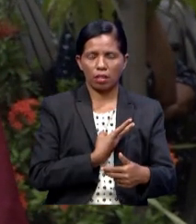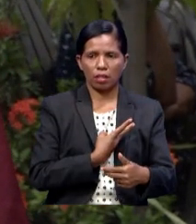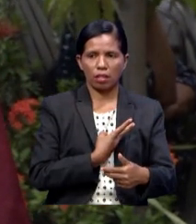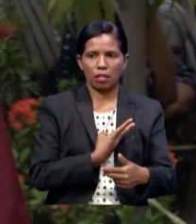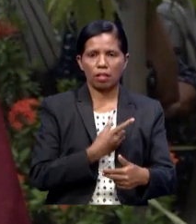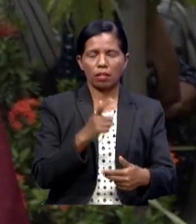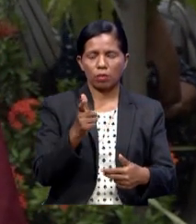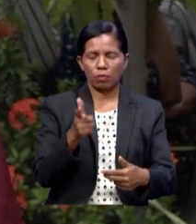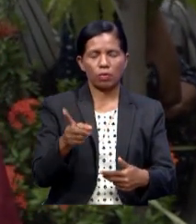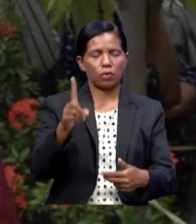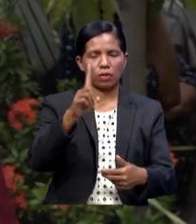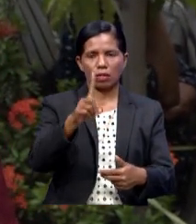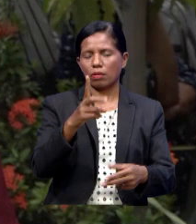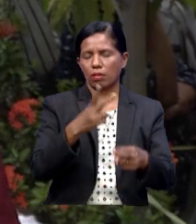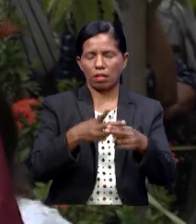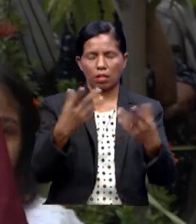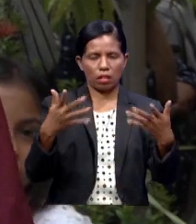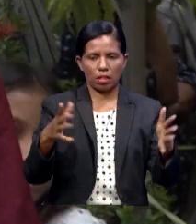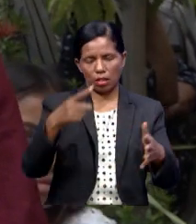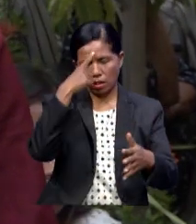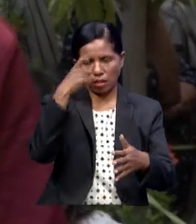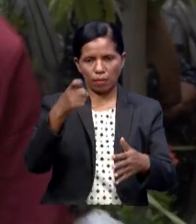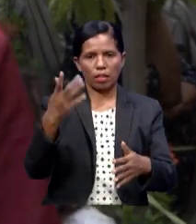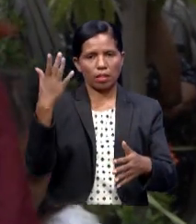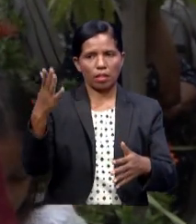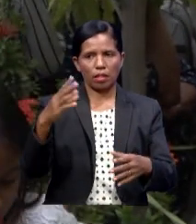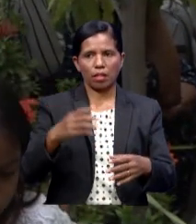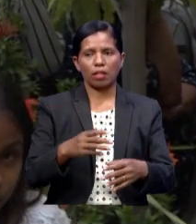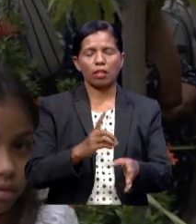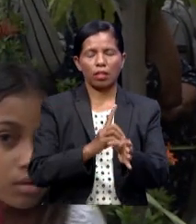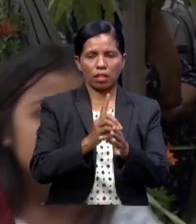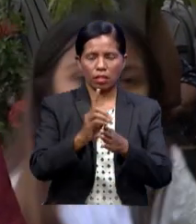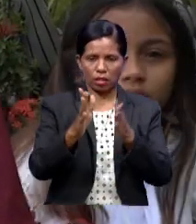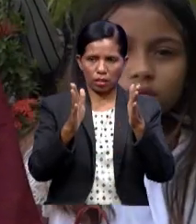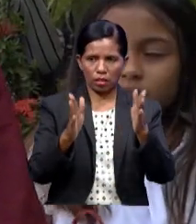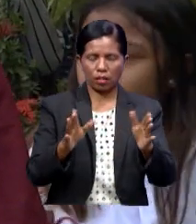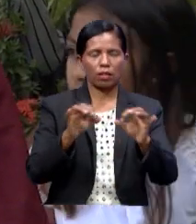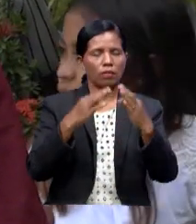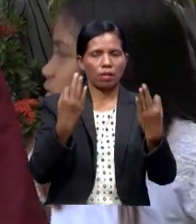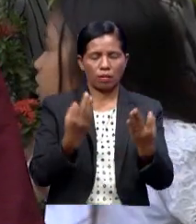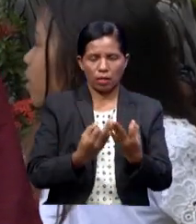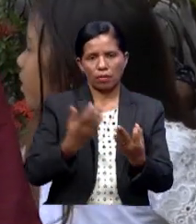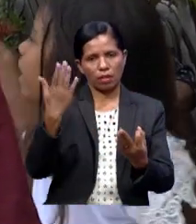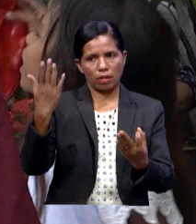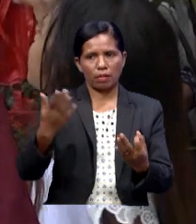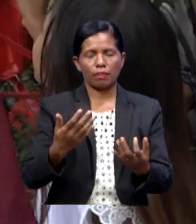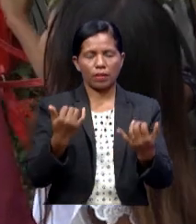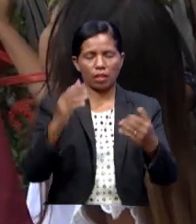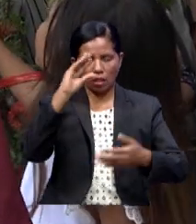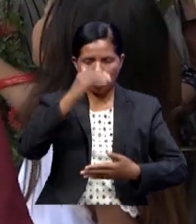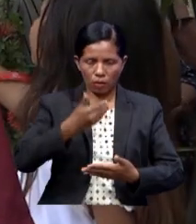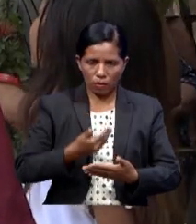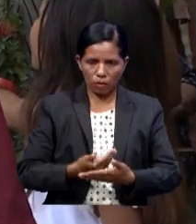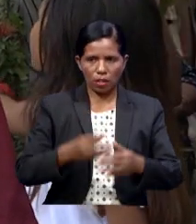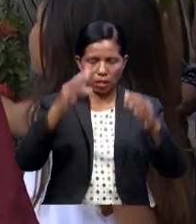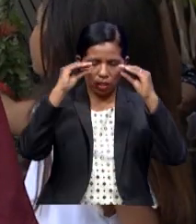nain run rusin ira naran lai ya horazan tamba iha neba mesak diritor nia familia dit mak iha neba agora ni uan ira nebe mak